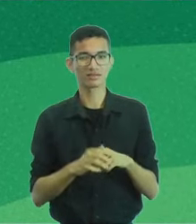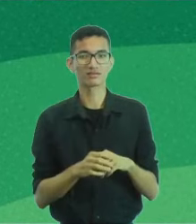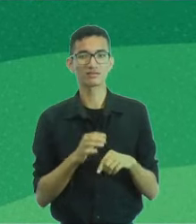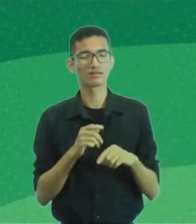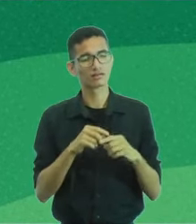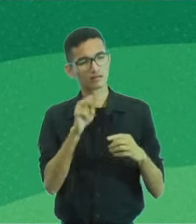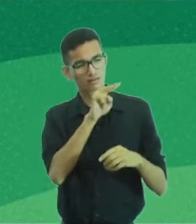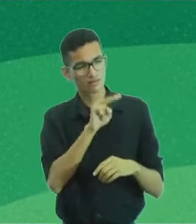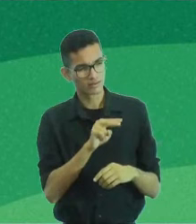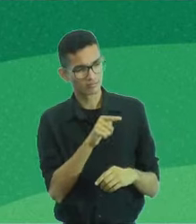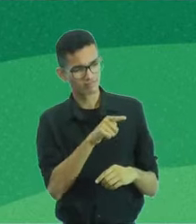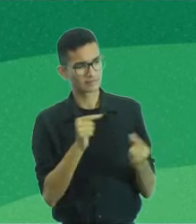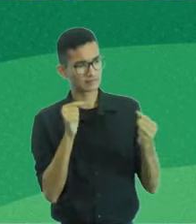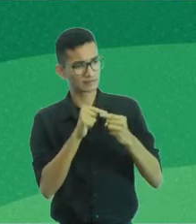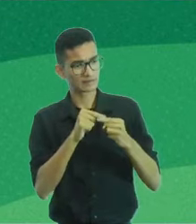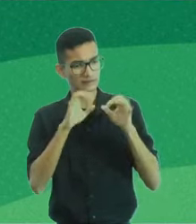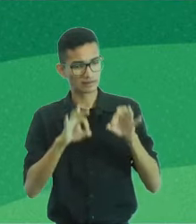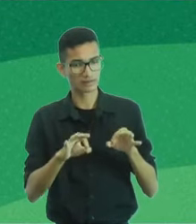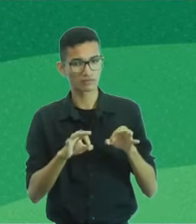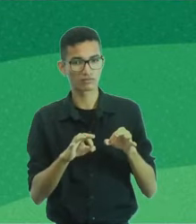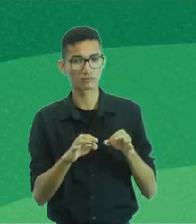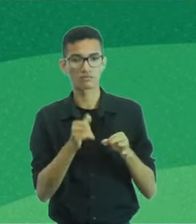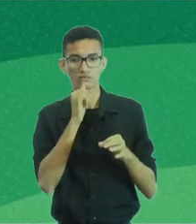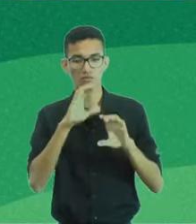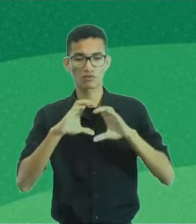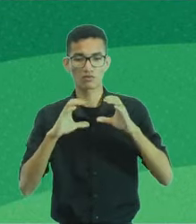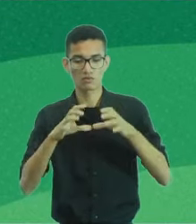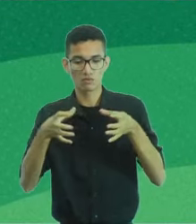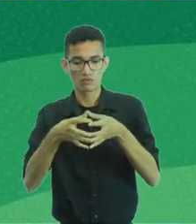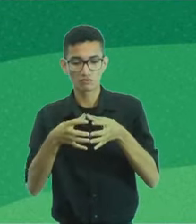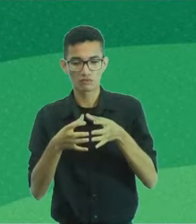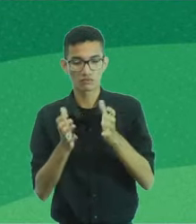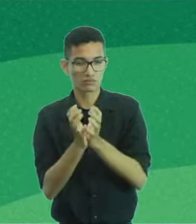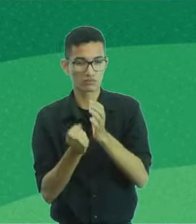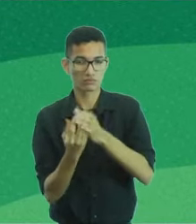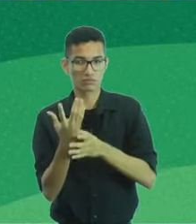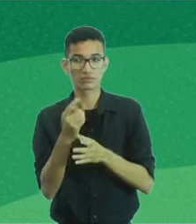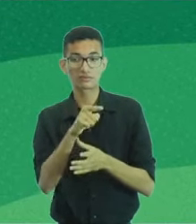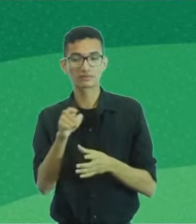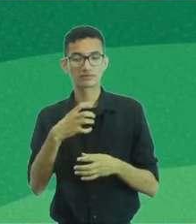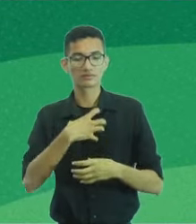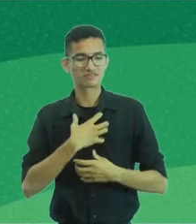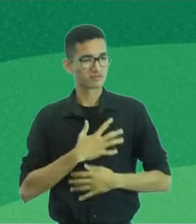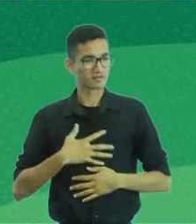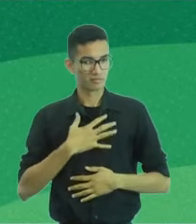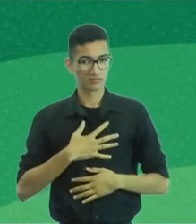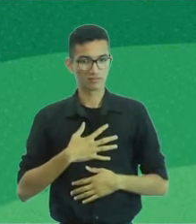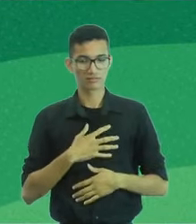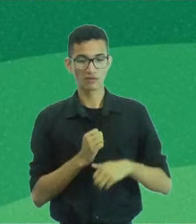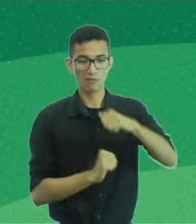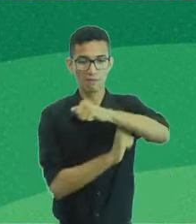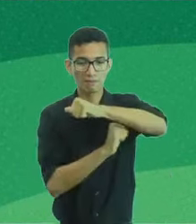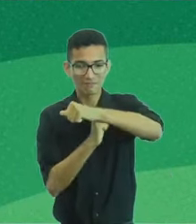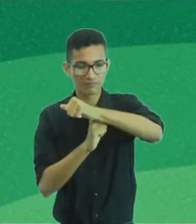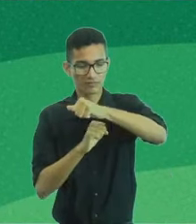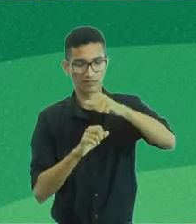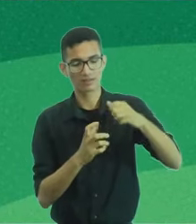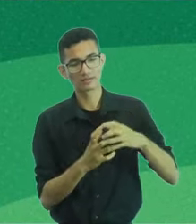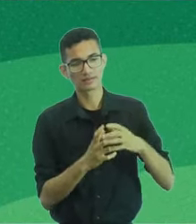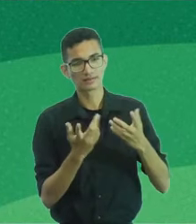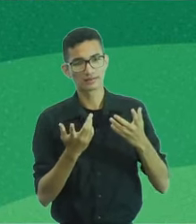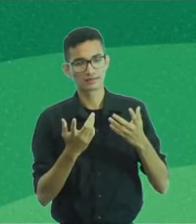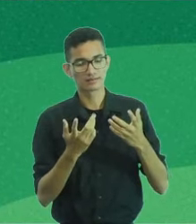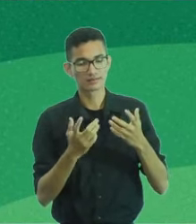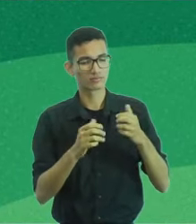faziam sentido para formação de grupos para que a gente se sentisse bem e eles fundaram esses Pilares me pediram pra gente seguir